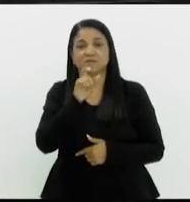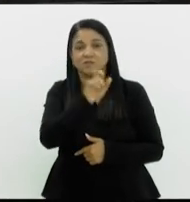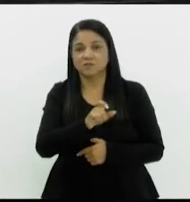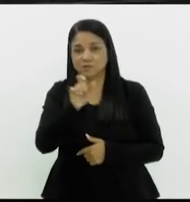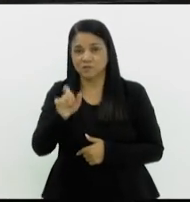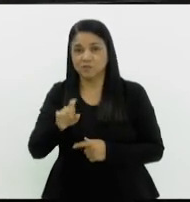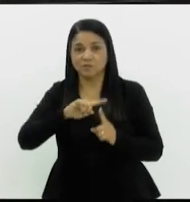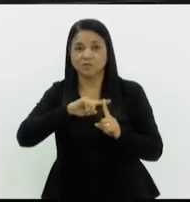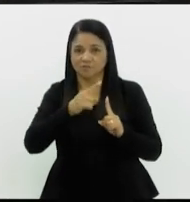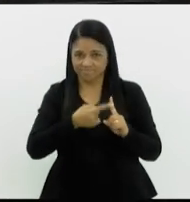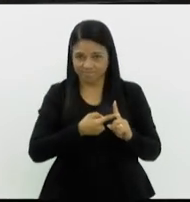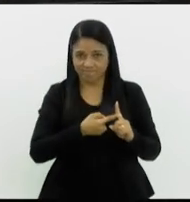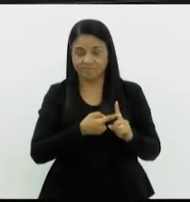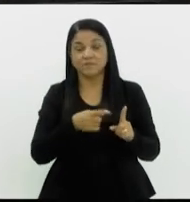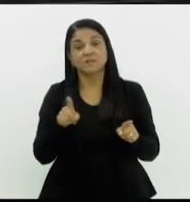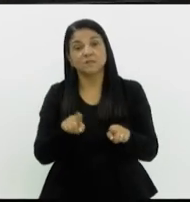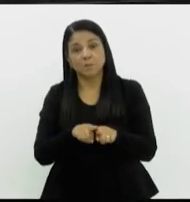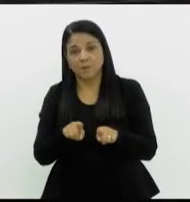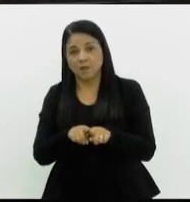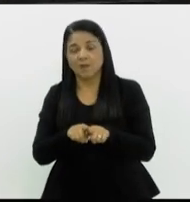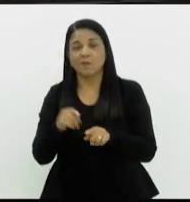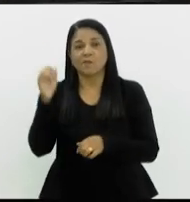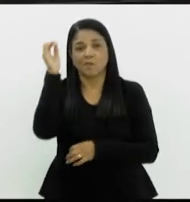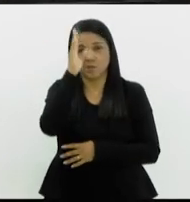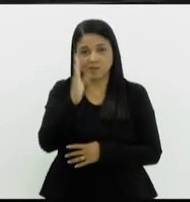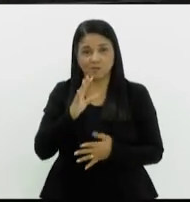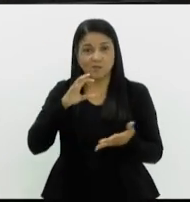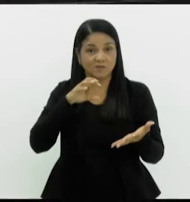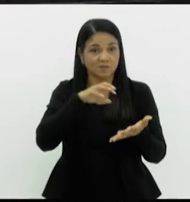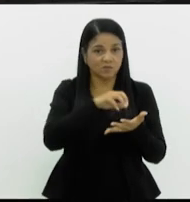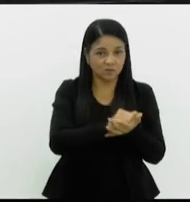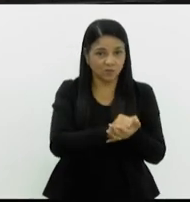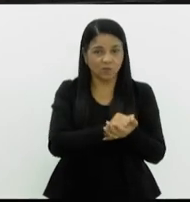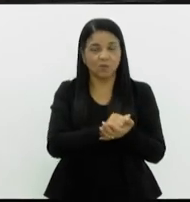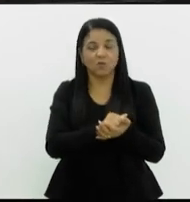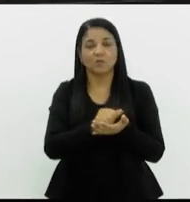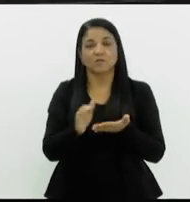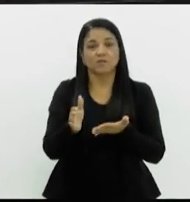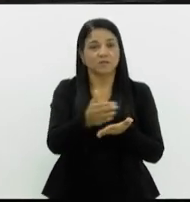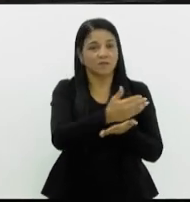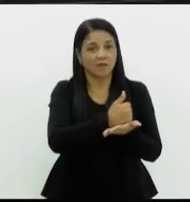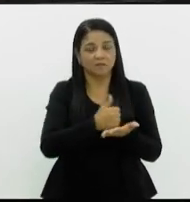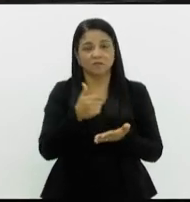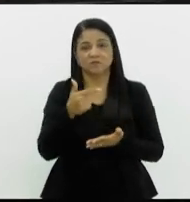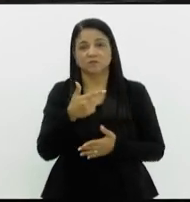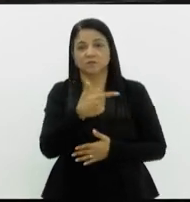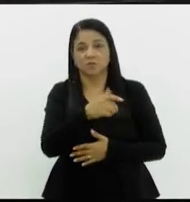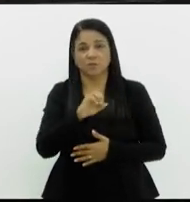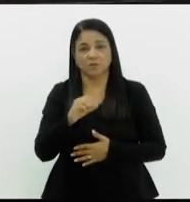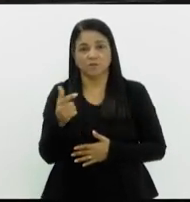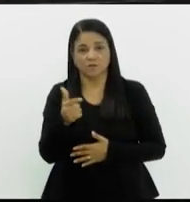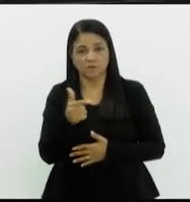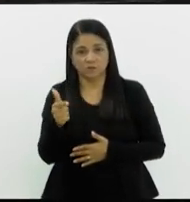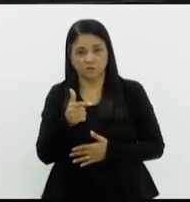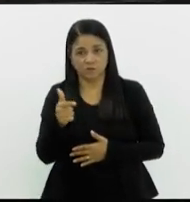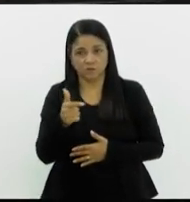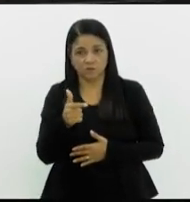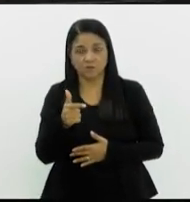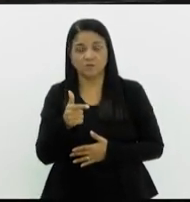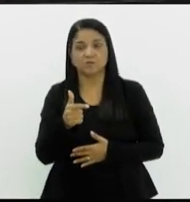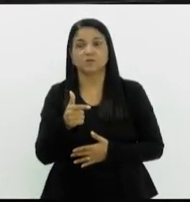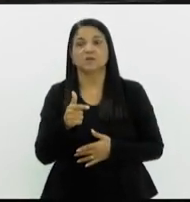que gestam. Além disso, o Brasil registrou, com dados em 2022, um recorde de